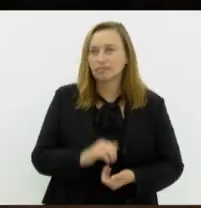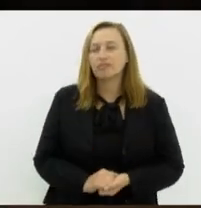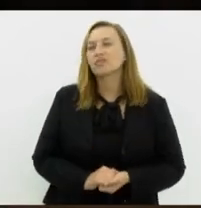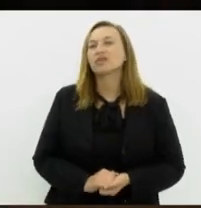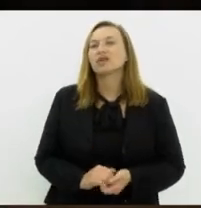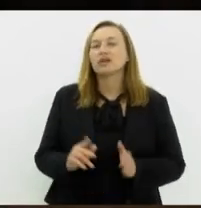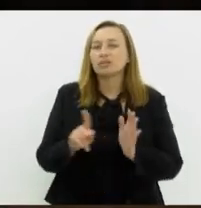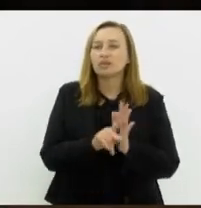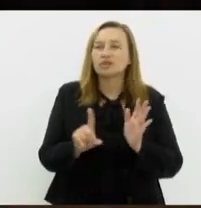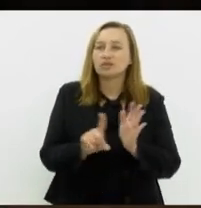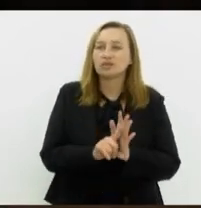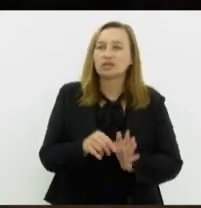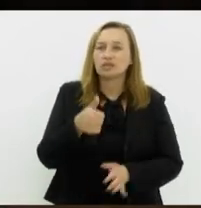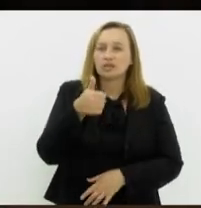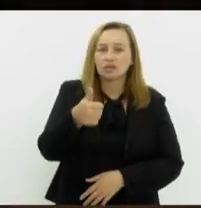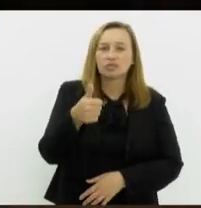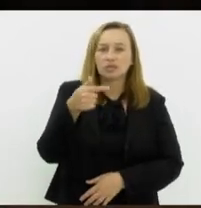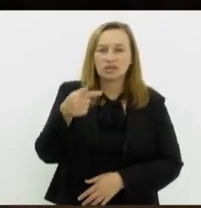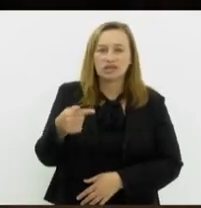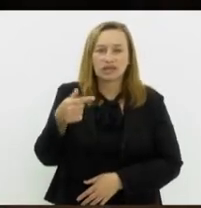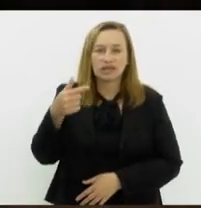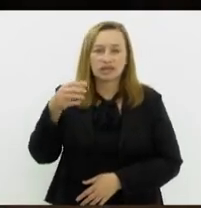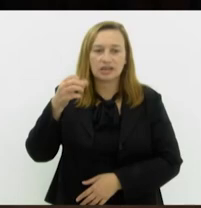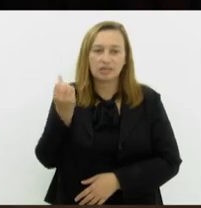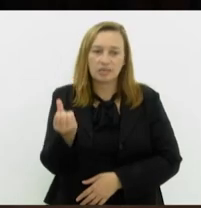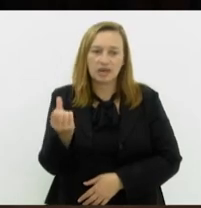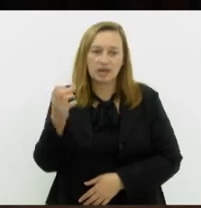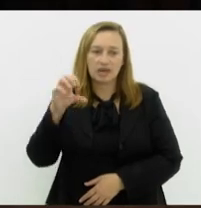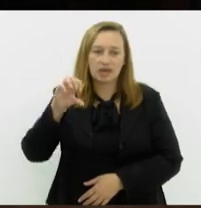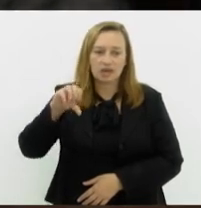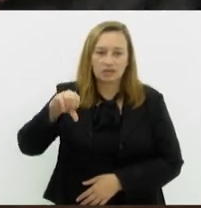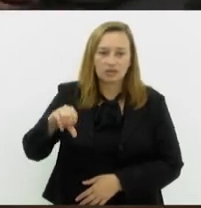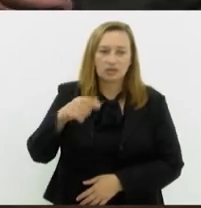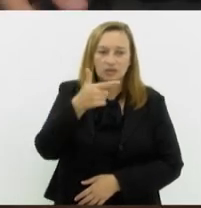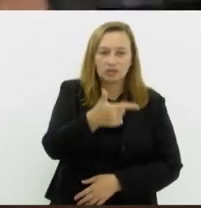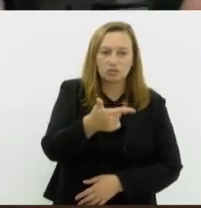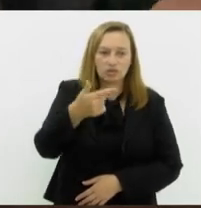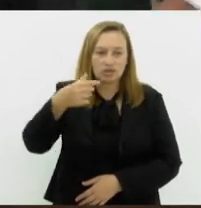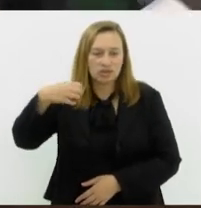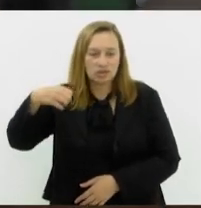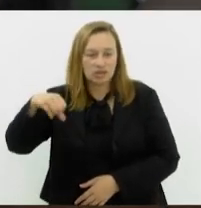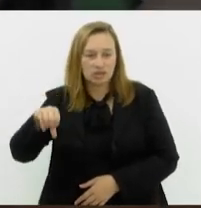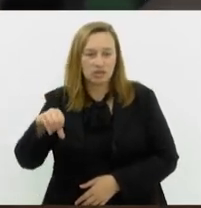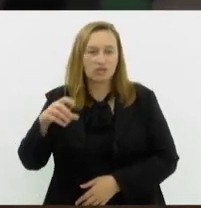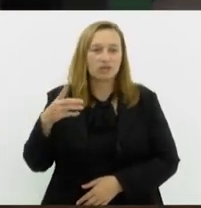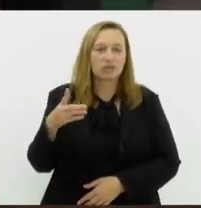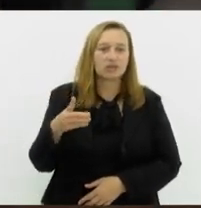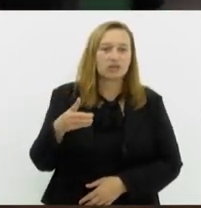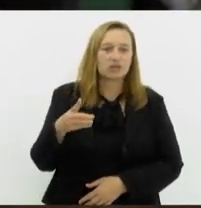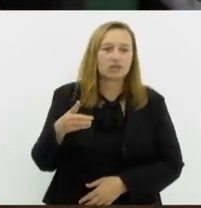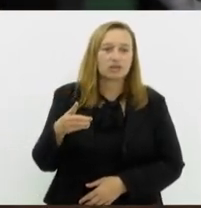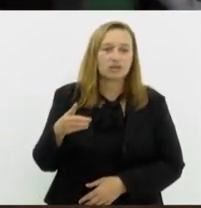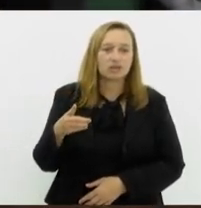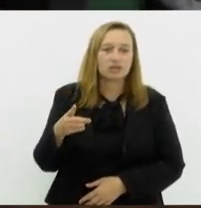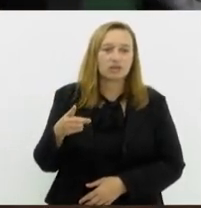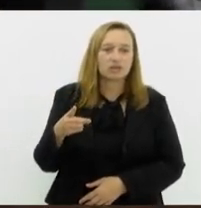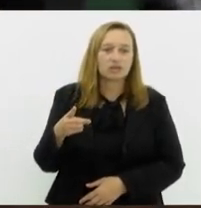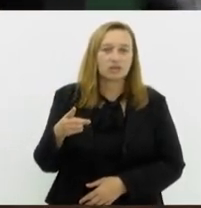Anuncio o projeto de lei número 1769 de 2019, de autoria da deputada...